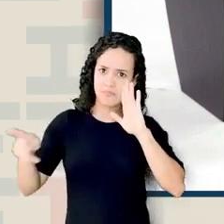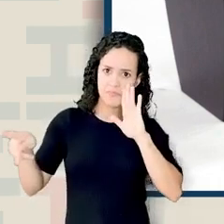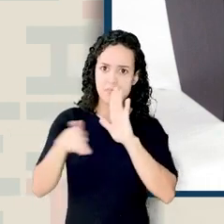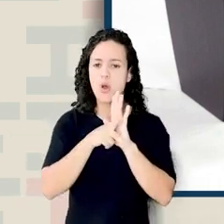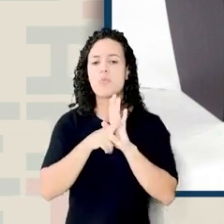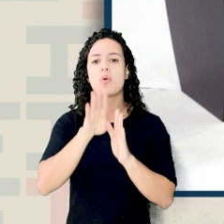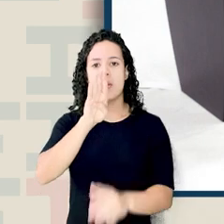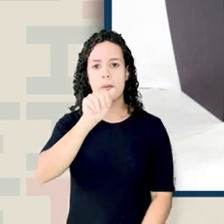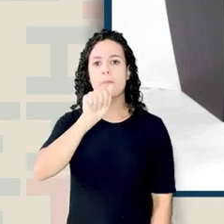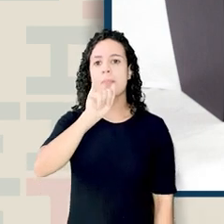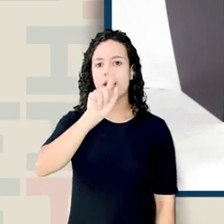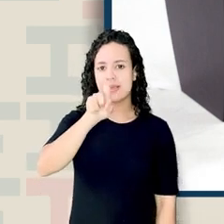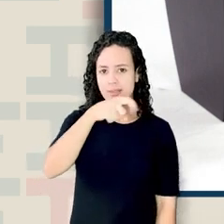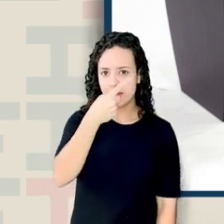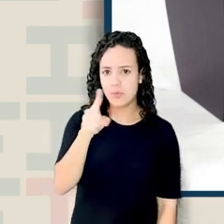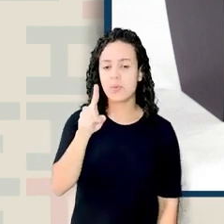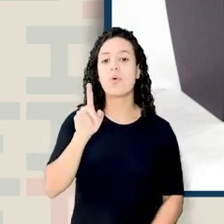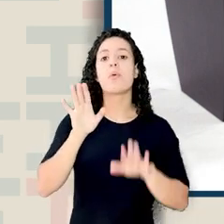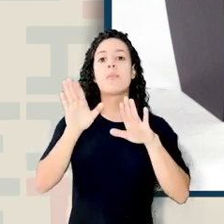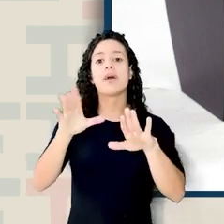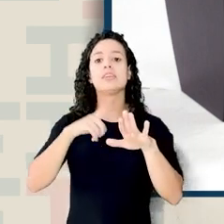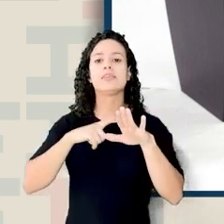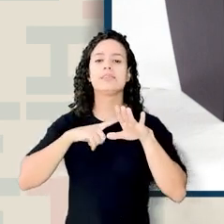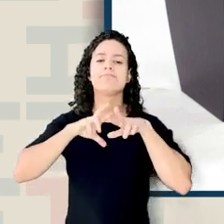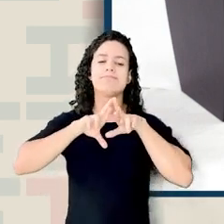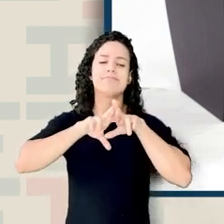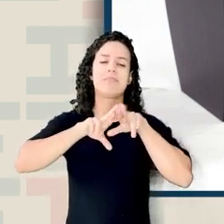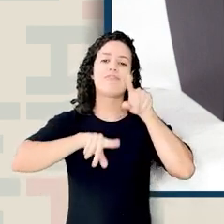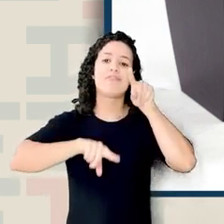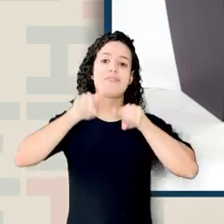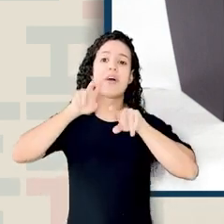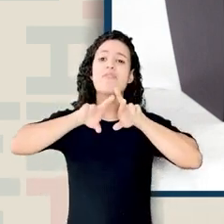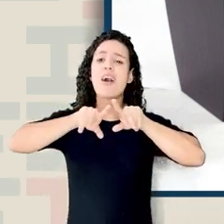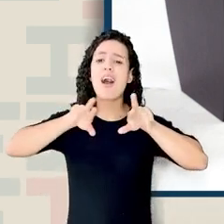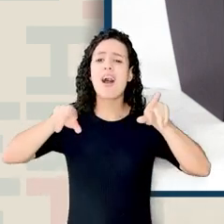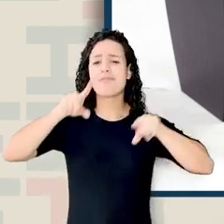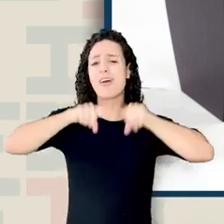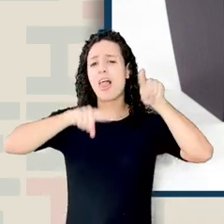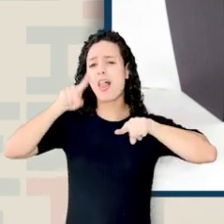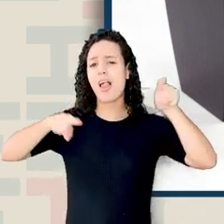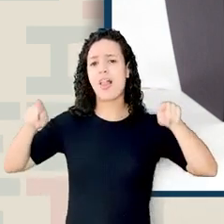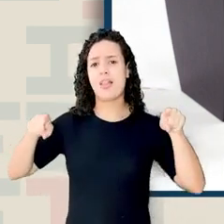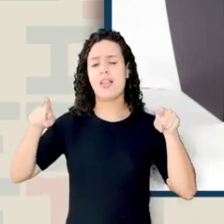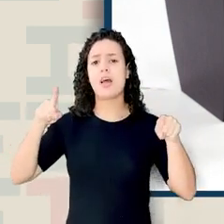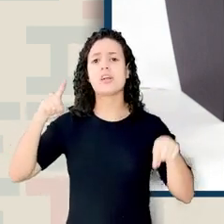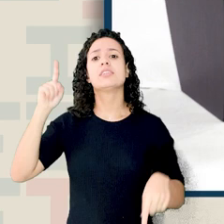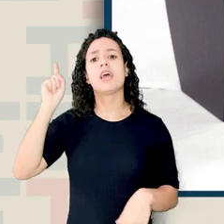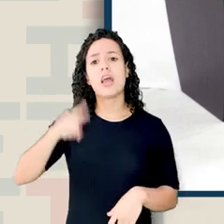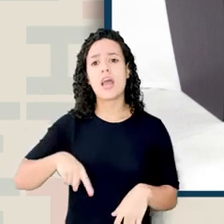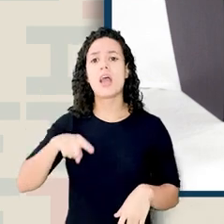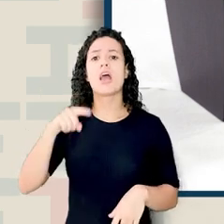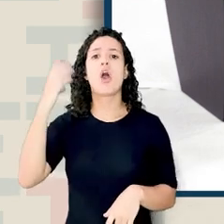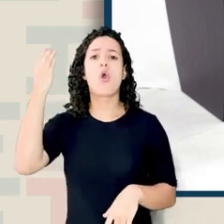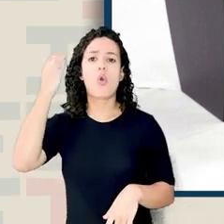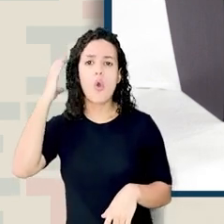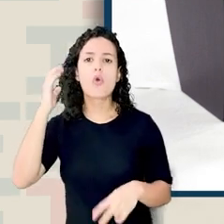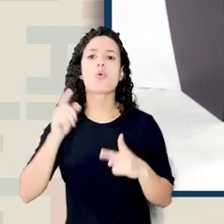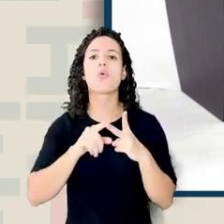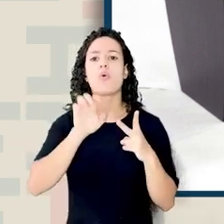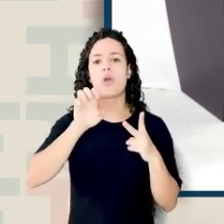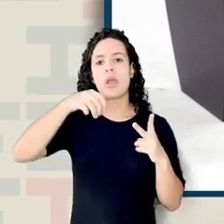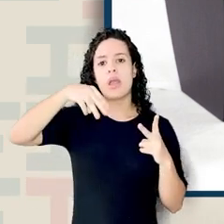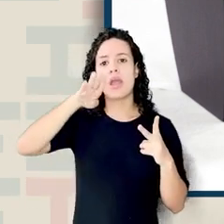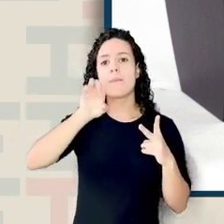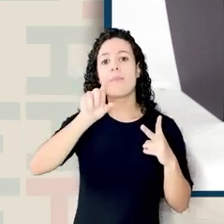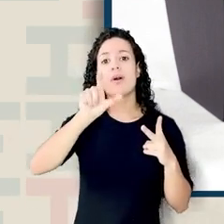de baião, mas eu tenho uma variação em relação aos cocos e as emboladas. E aí o